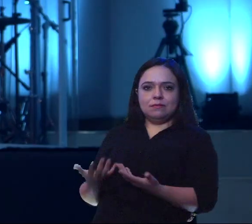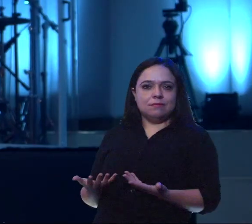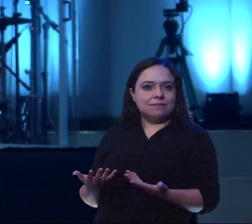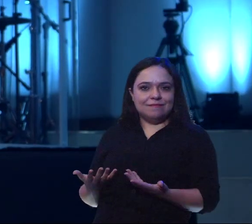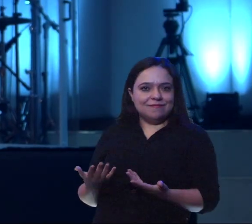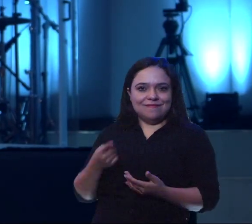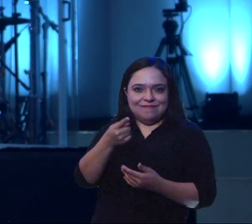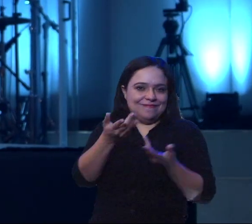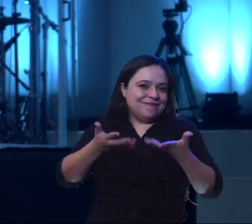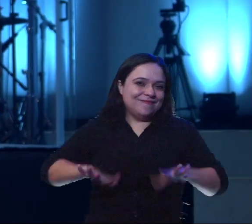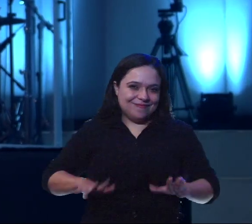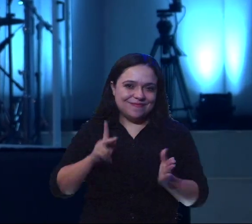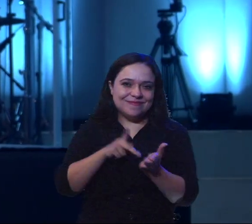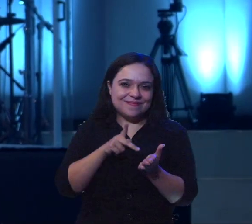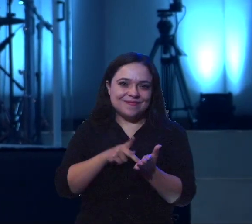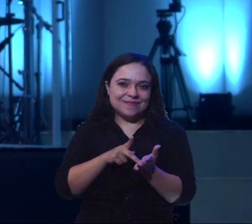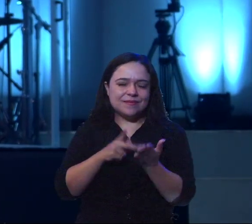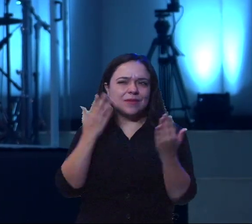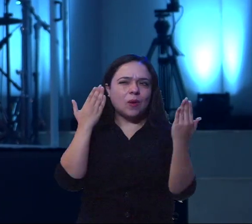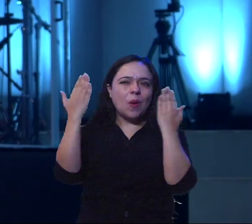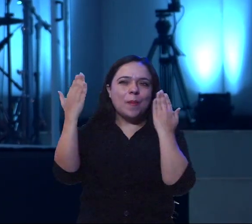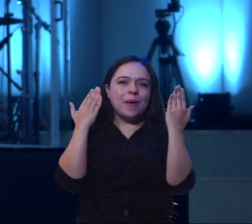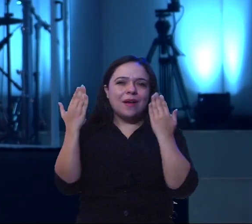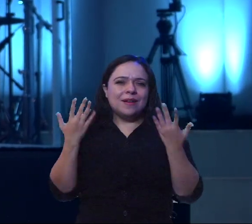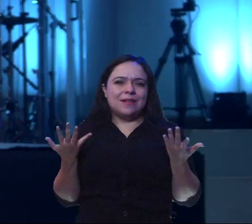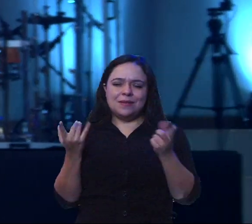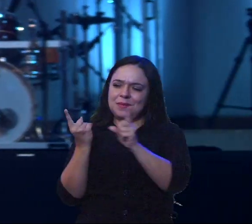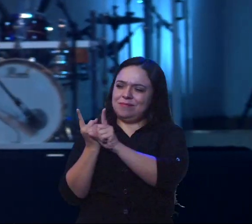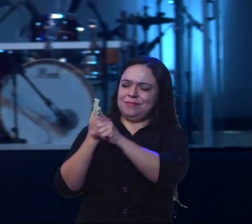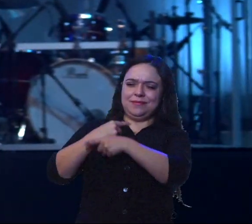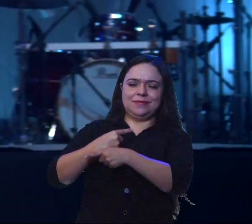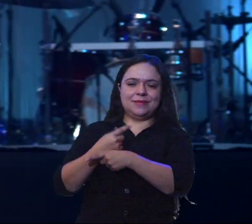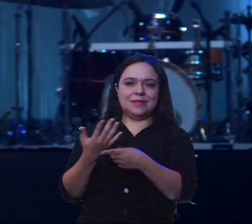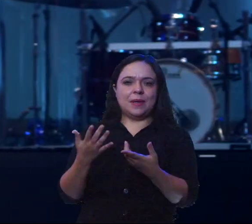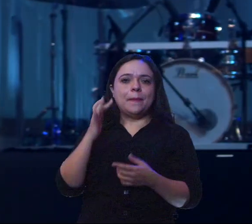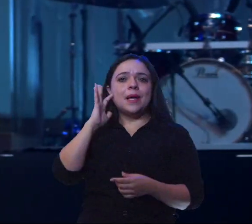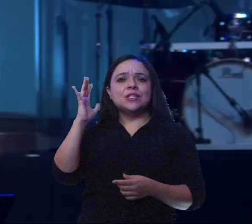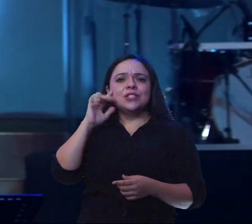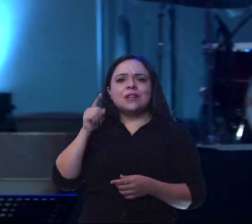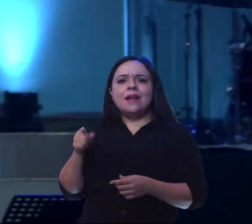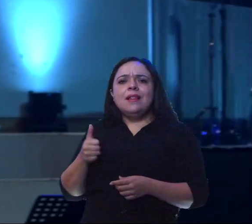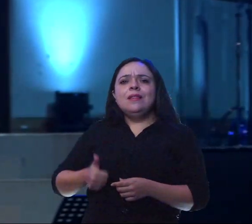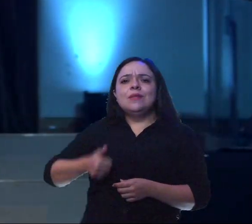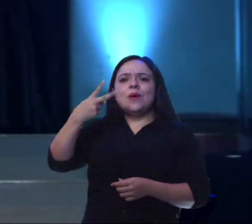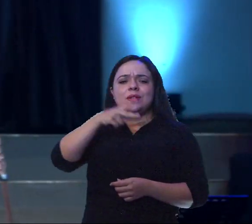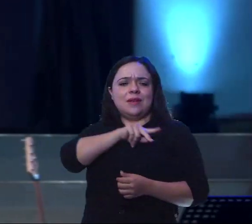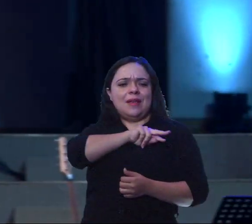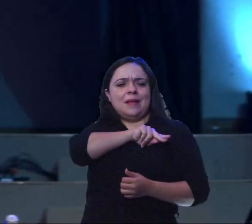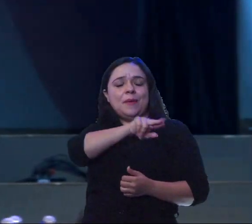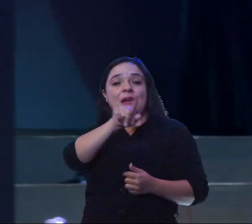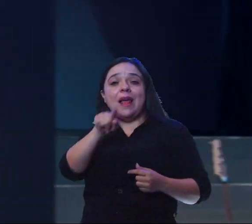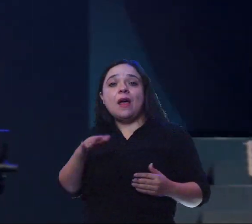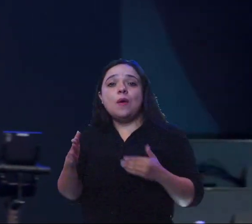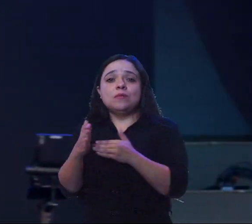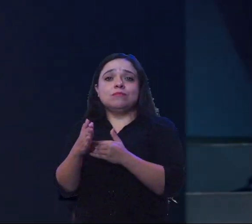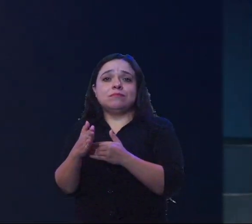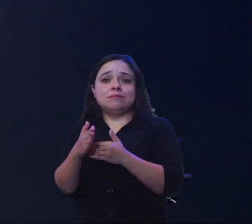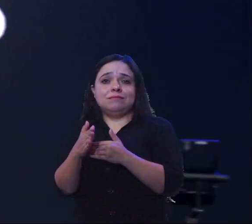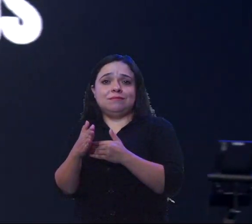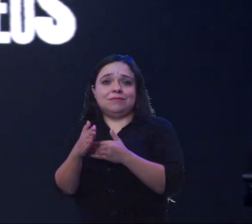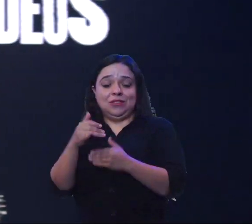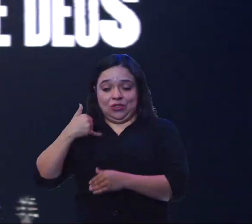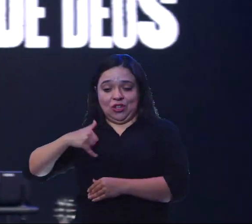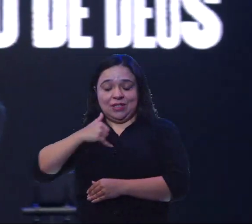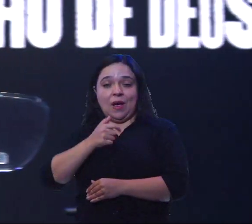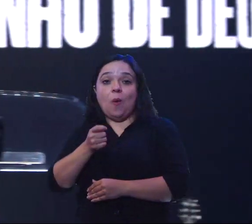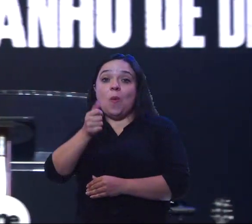Não, né, gente? Inverte a ordem das coisas. Imagina agora alguém que tem 12 irmãos. E o penúltimo da fila toda, que era